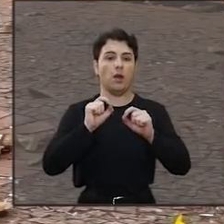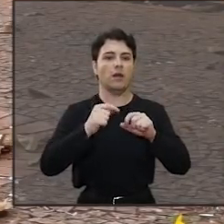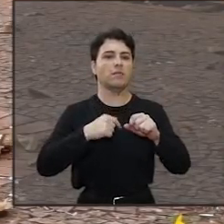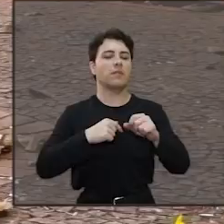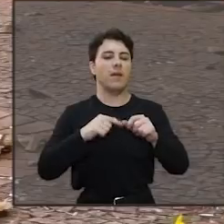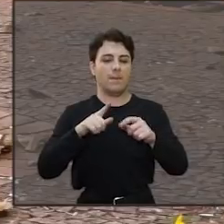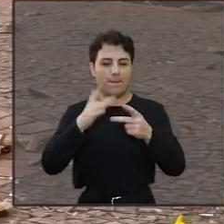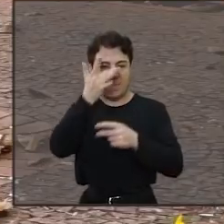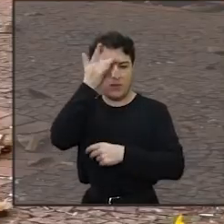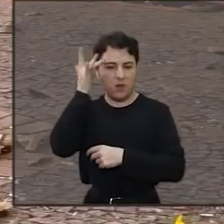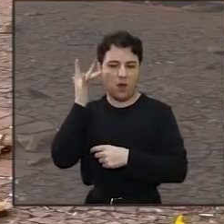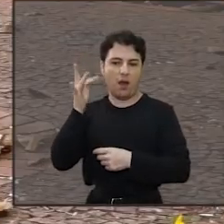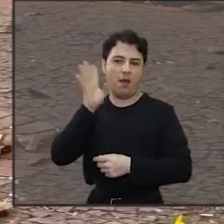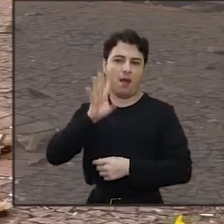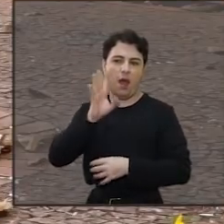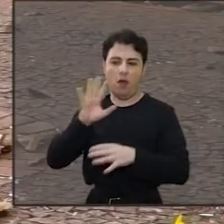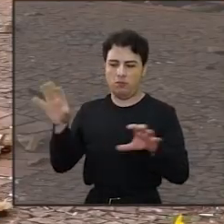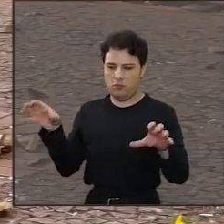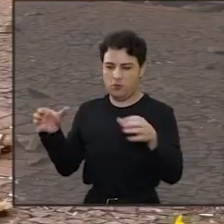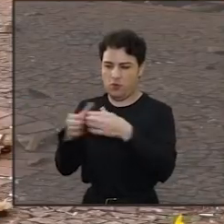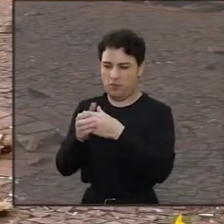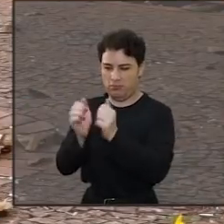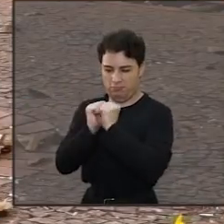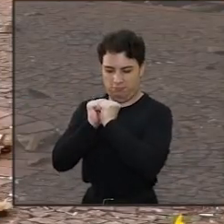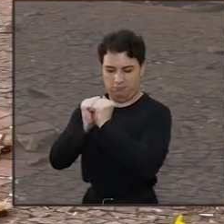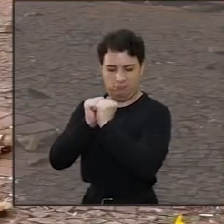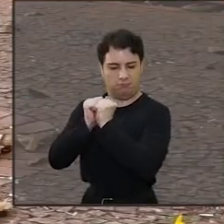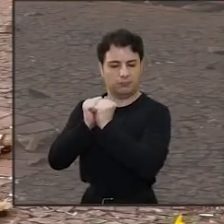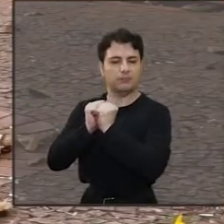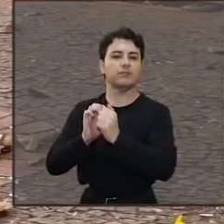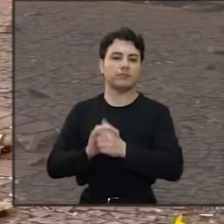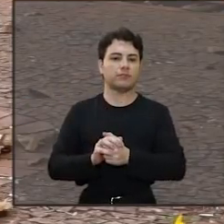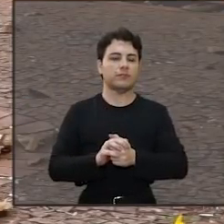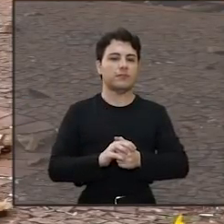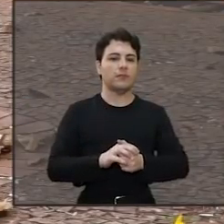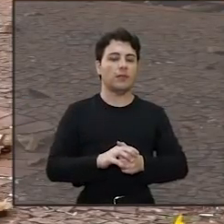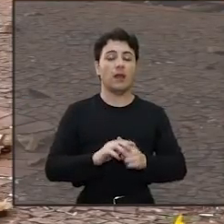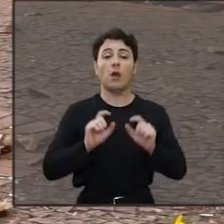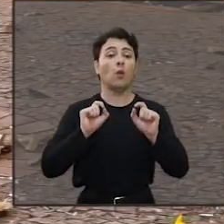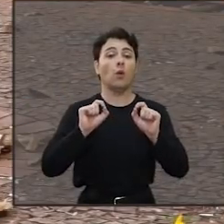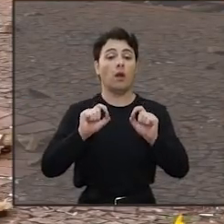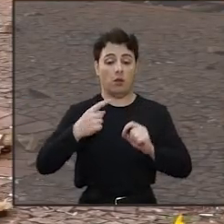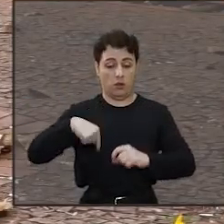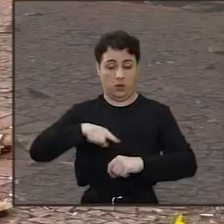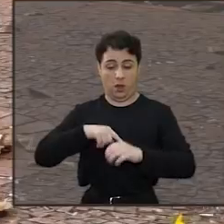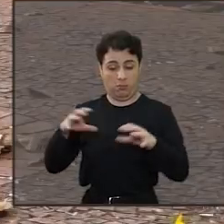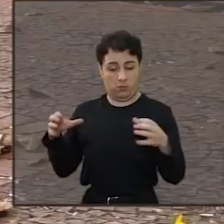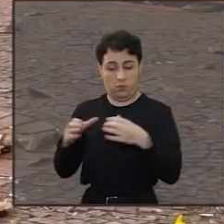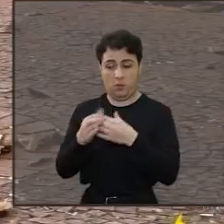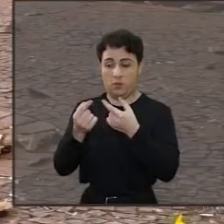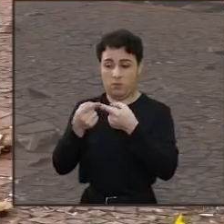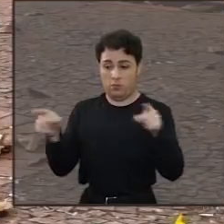fantástica que eu fiz na minha vida, com pessoas incríveis, os caras da banda são fantásticos. Que foi uma ideia